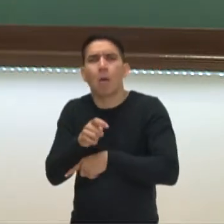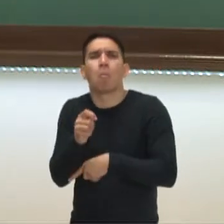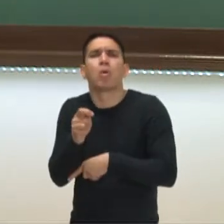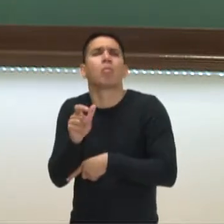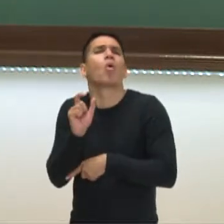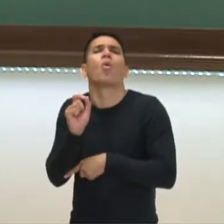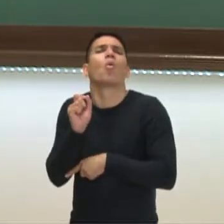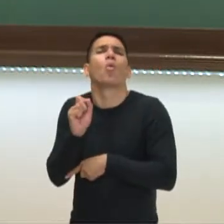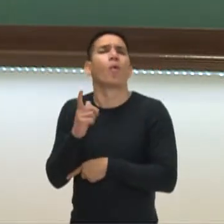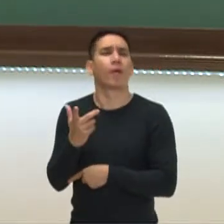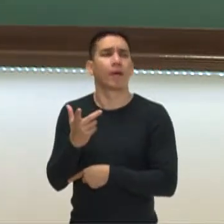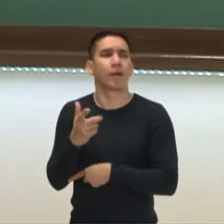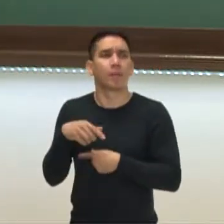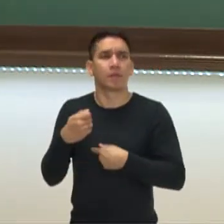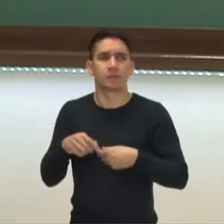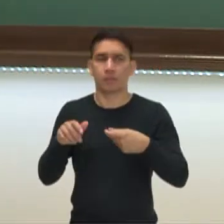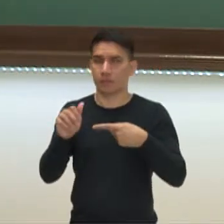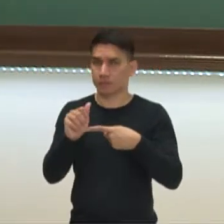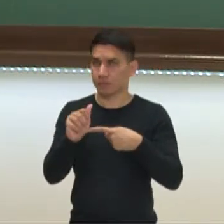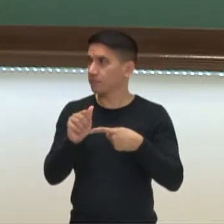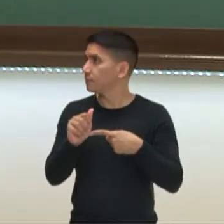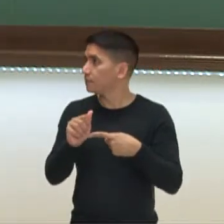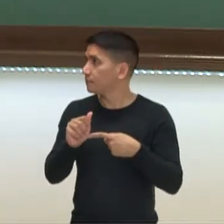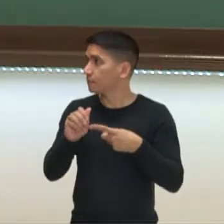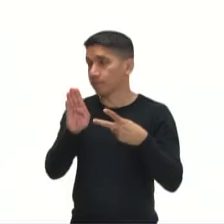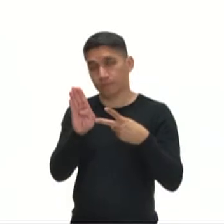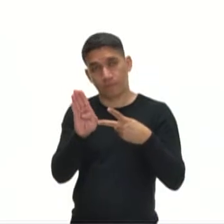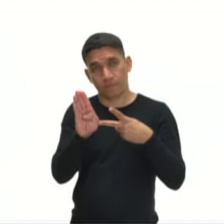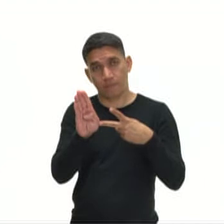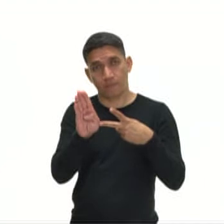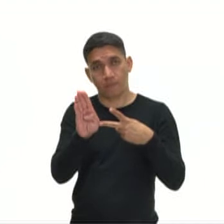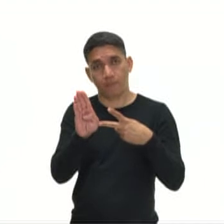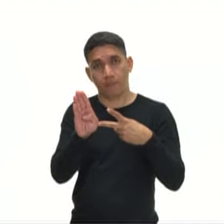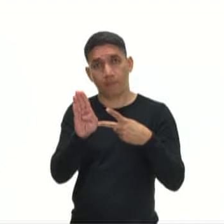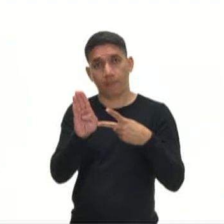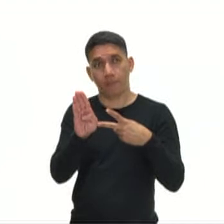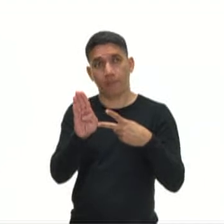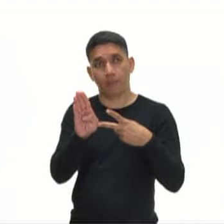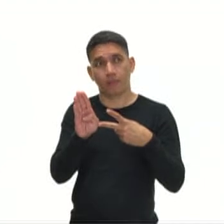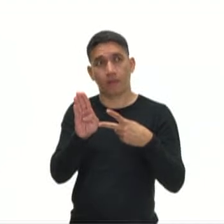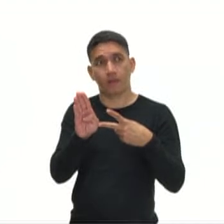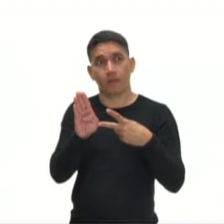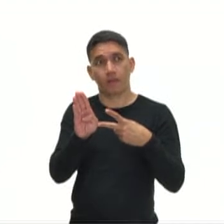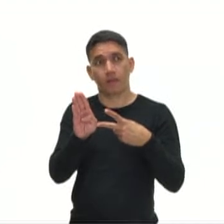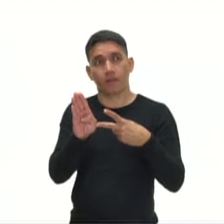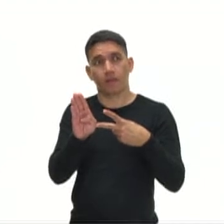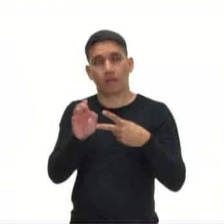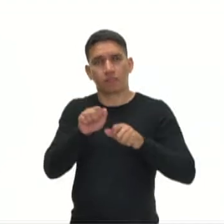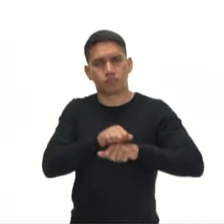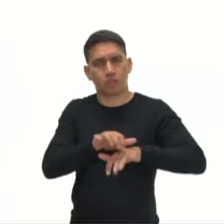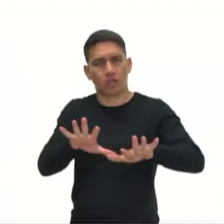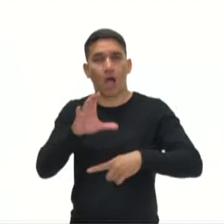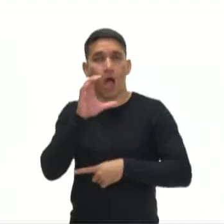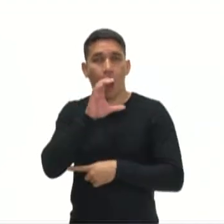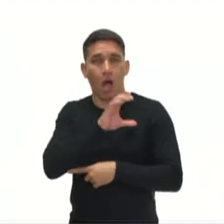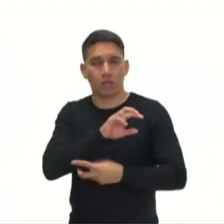do quê? De corrente elétrica, de dissipação de calor, né, aquecimento,